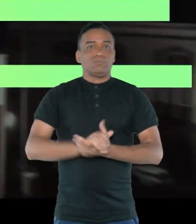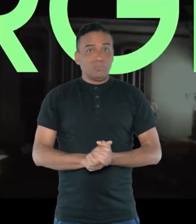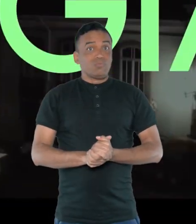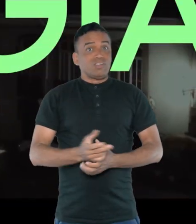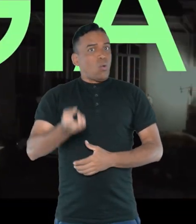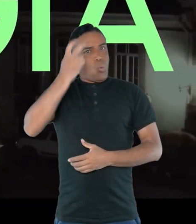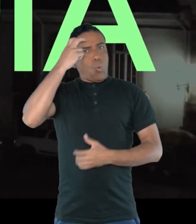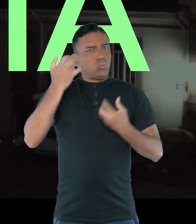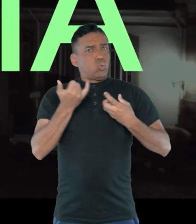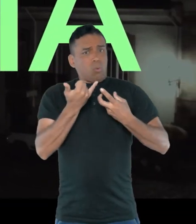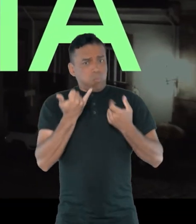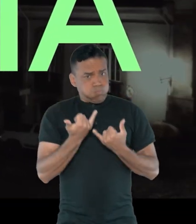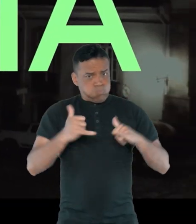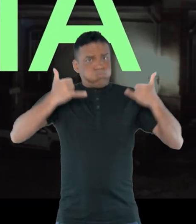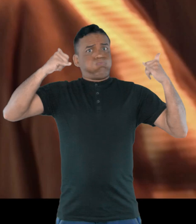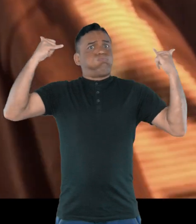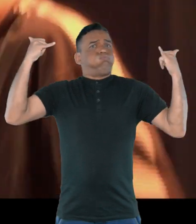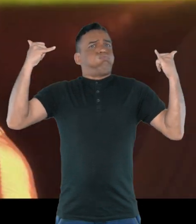é uma